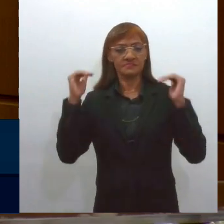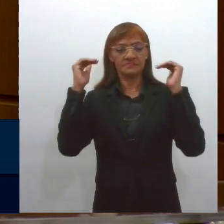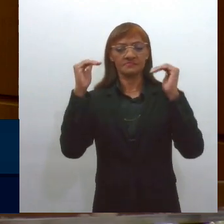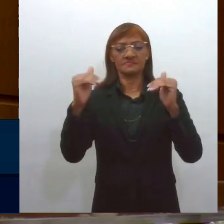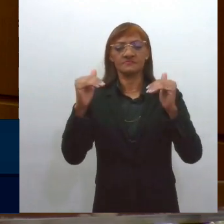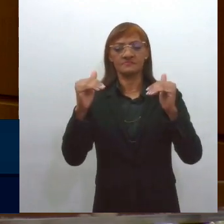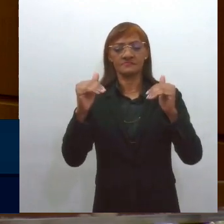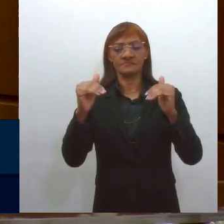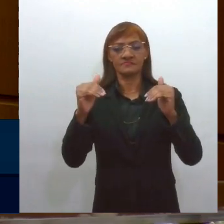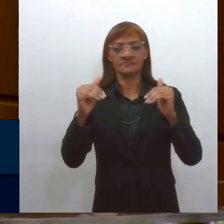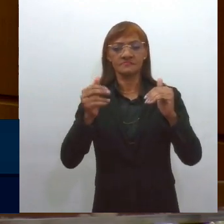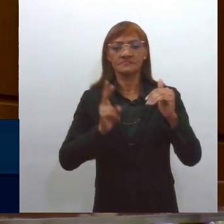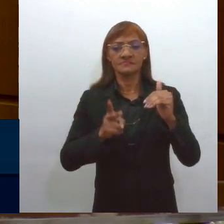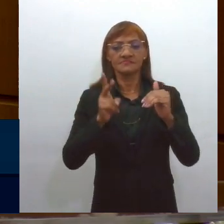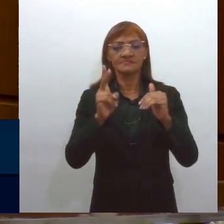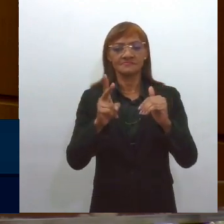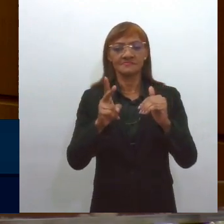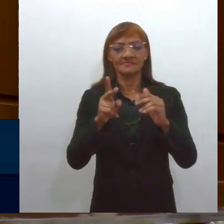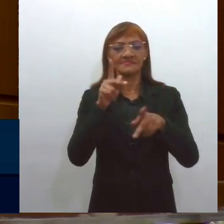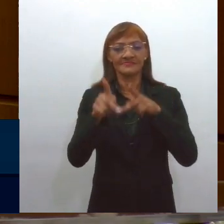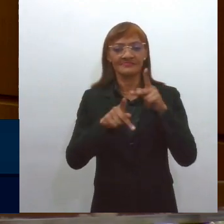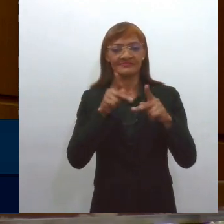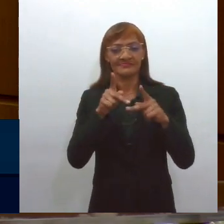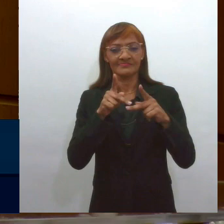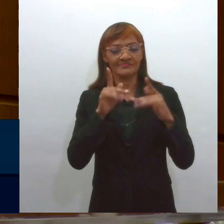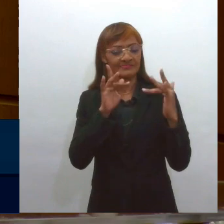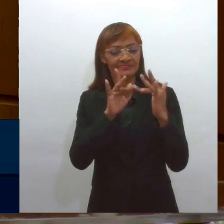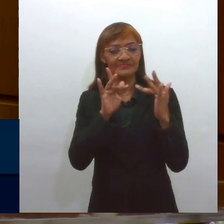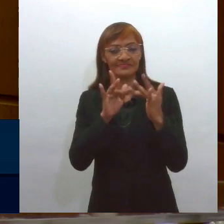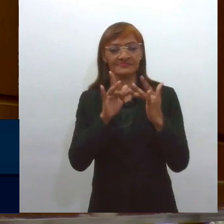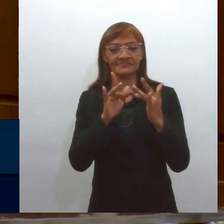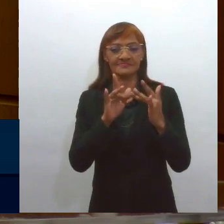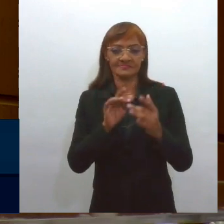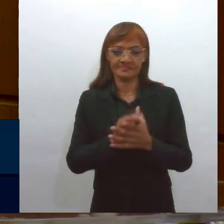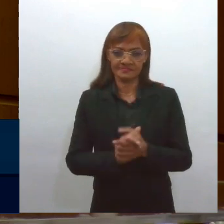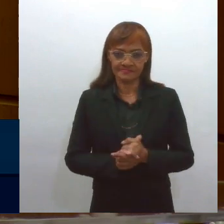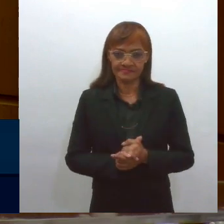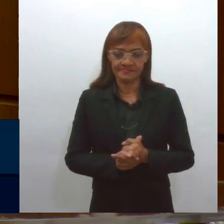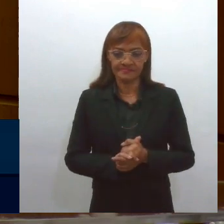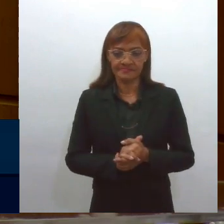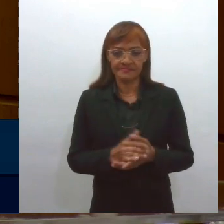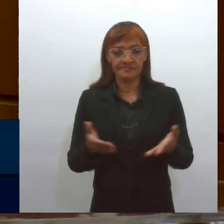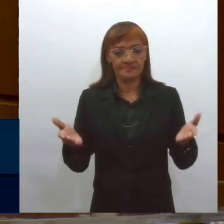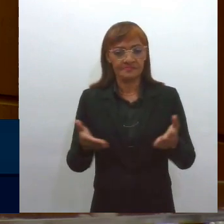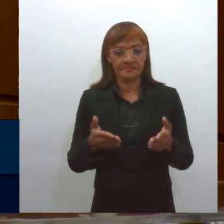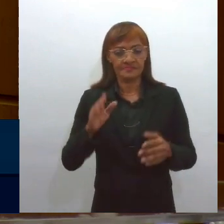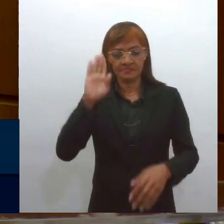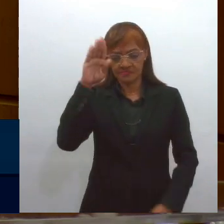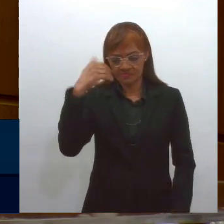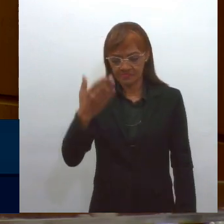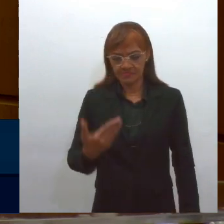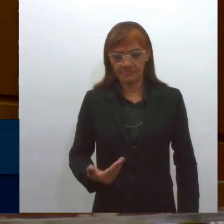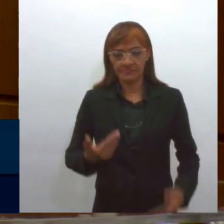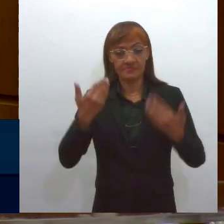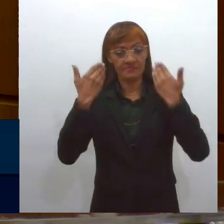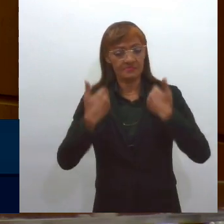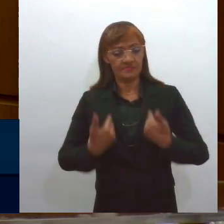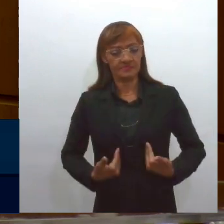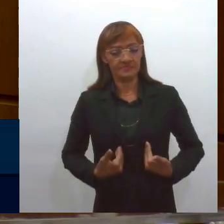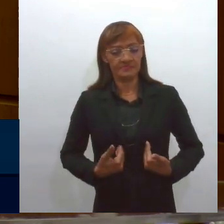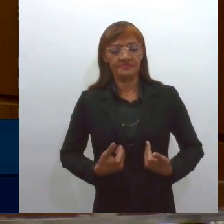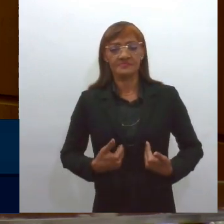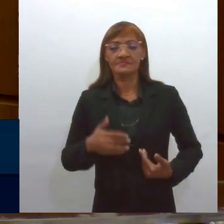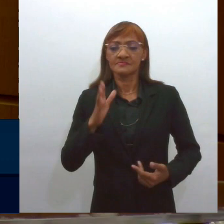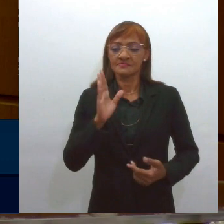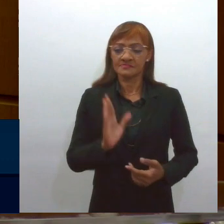pessoas. Ao ser homenageado nesta manhã, mais do que me senti honrado com a medalha João de Barros,